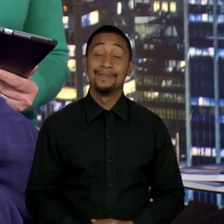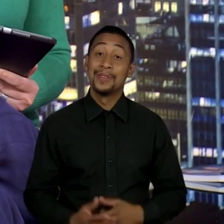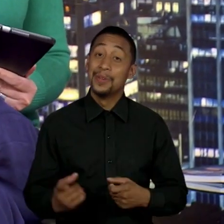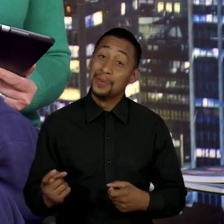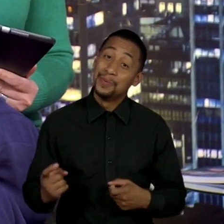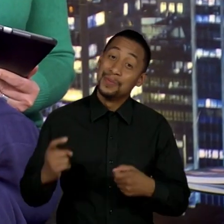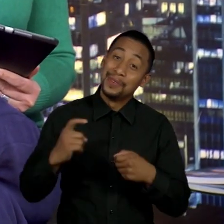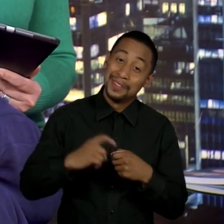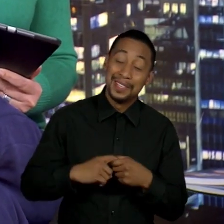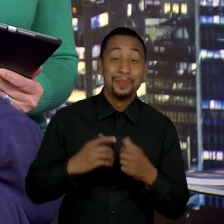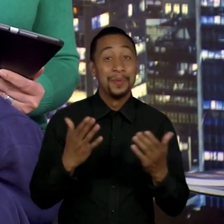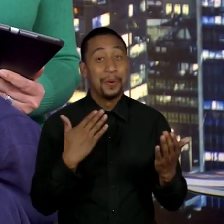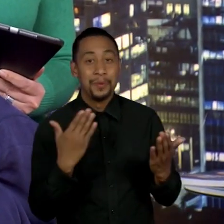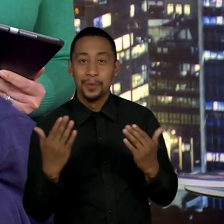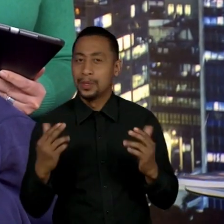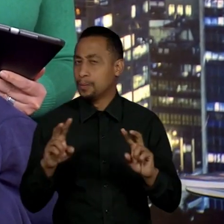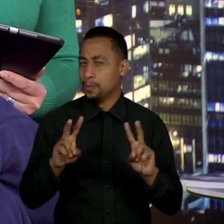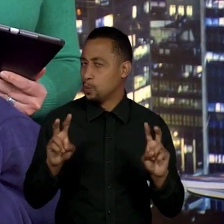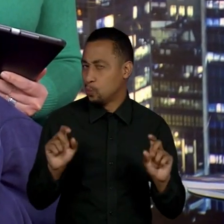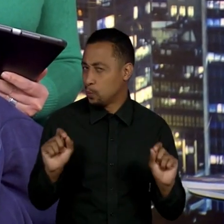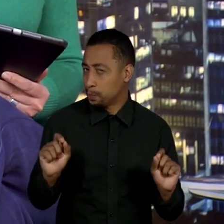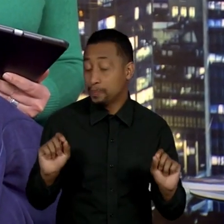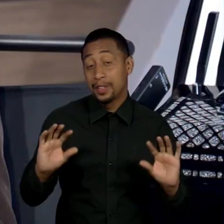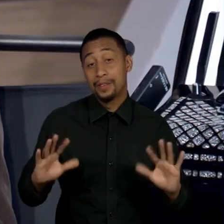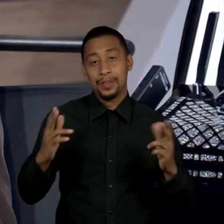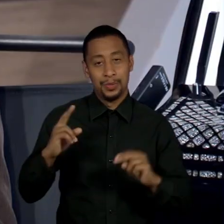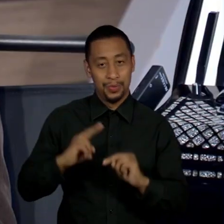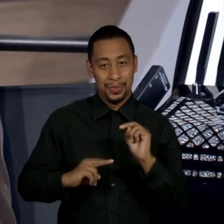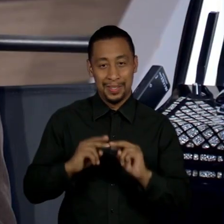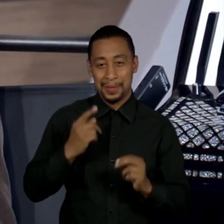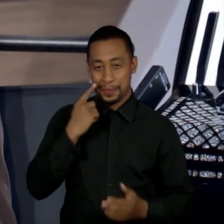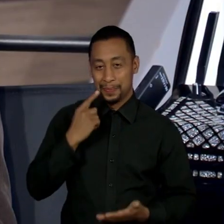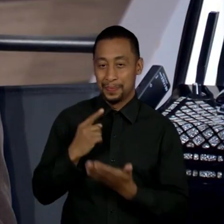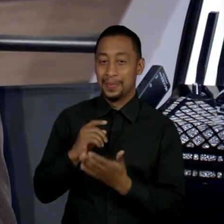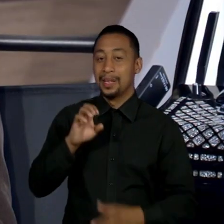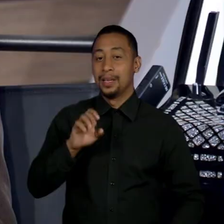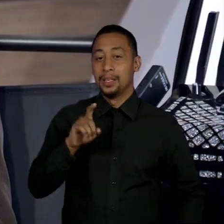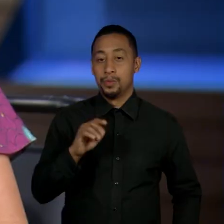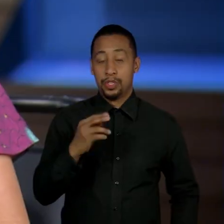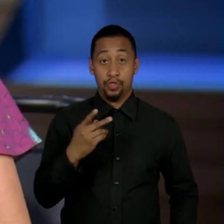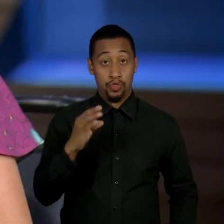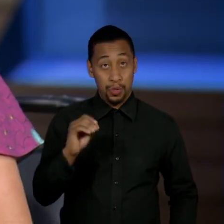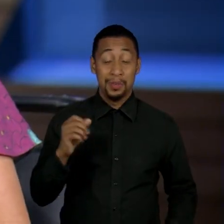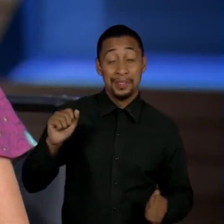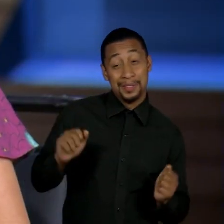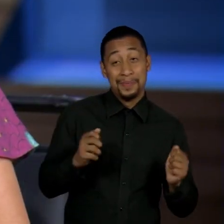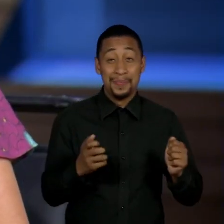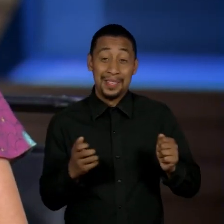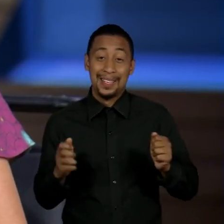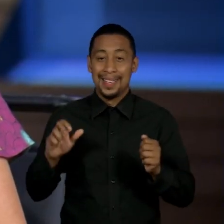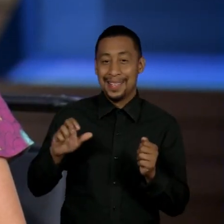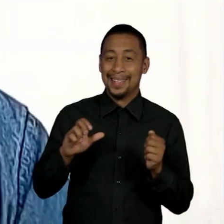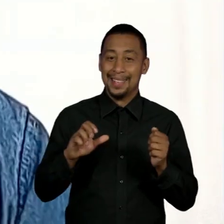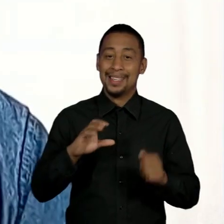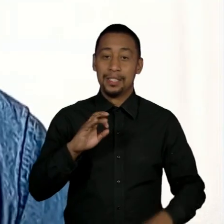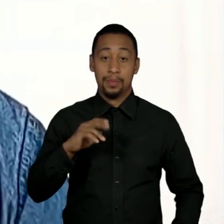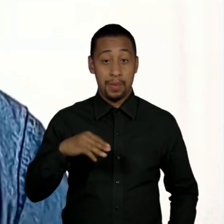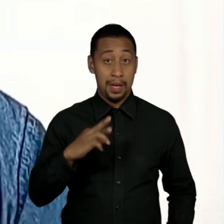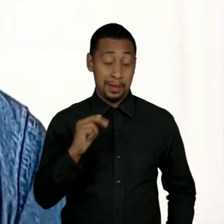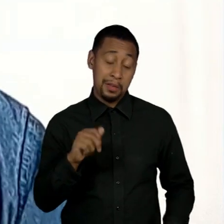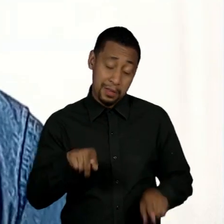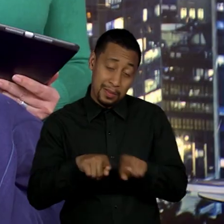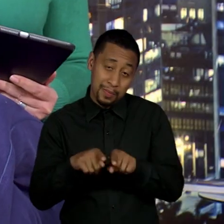Voltamos a conversar sobre festa junina com o antropólogo Expedito Leandro da Silva, a sanfoneira Simara Frois e o economista Diego